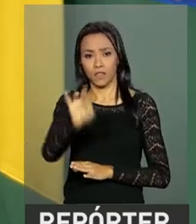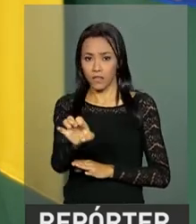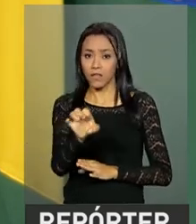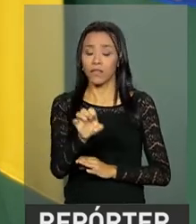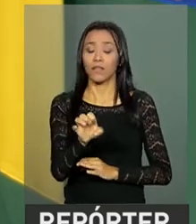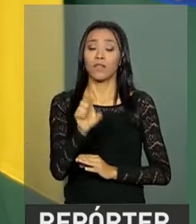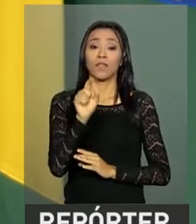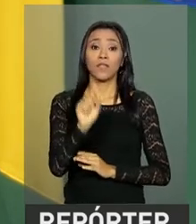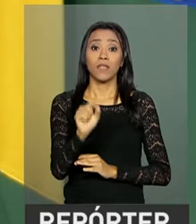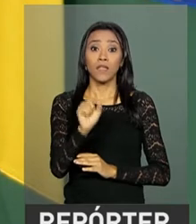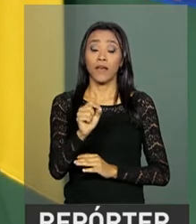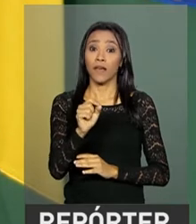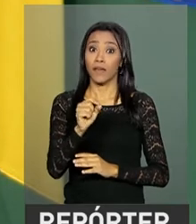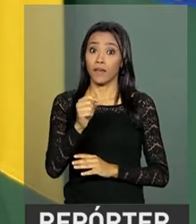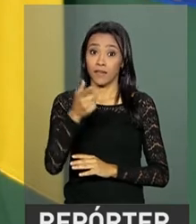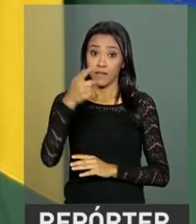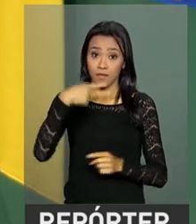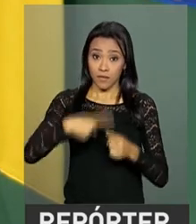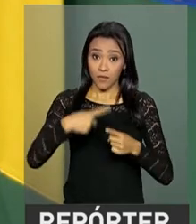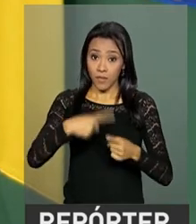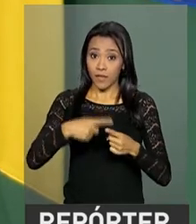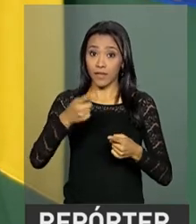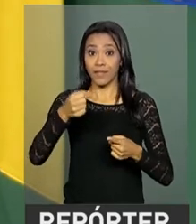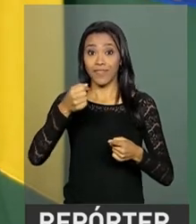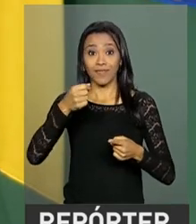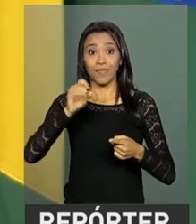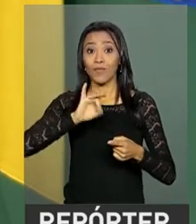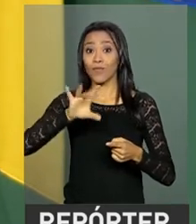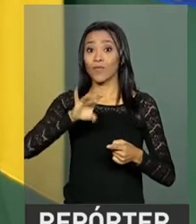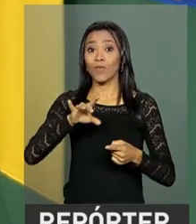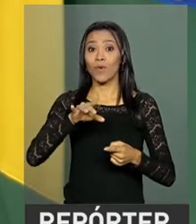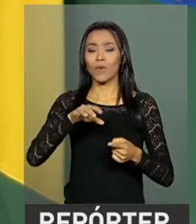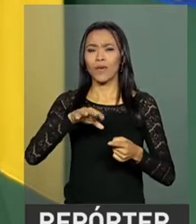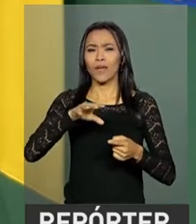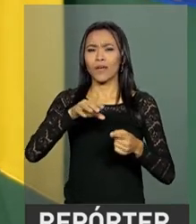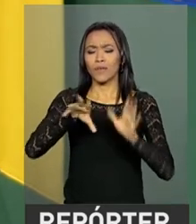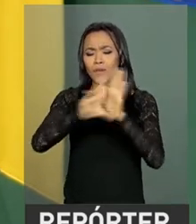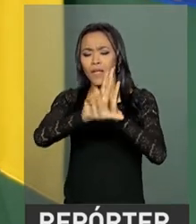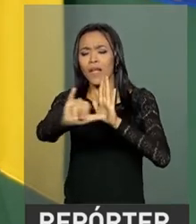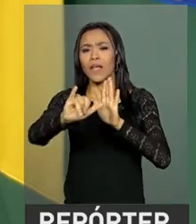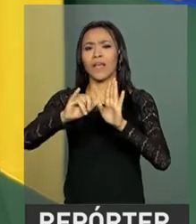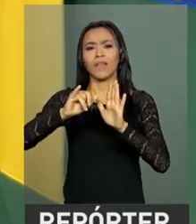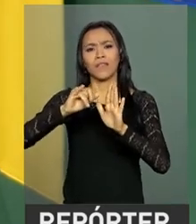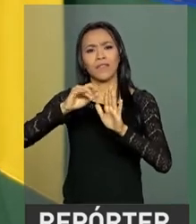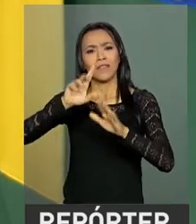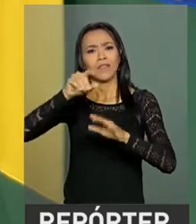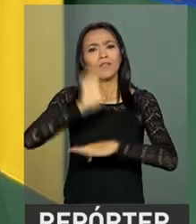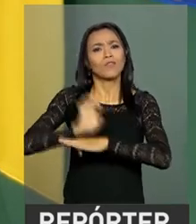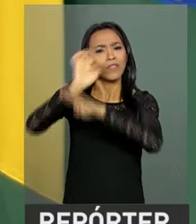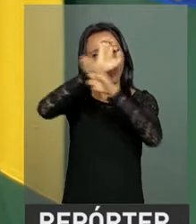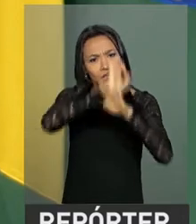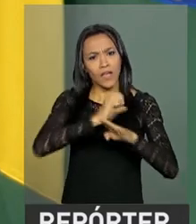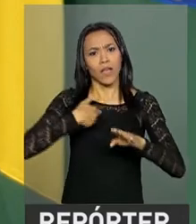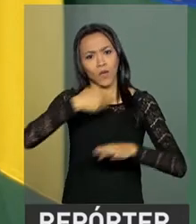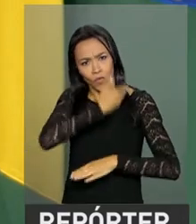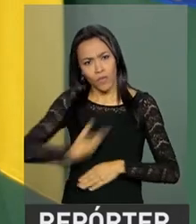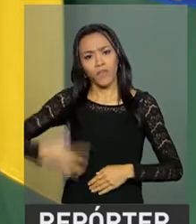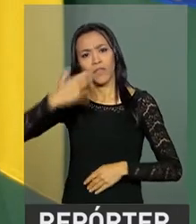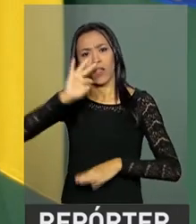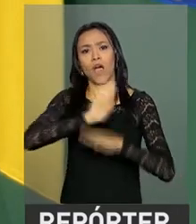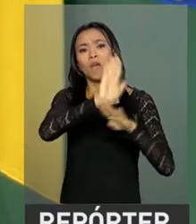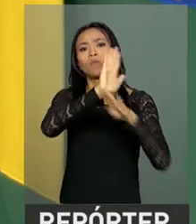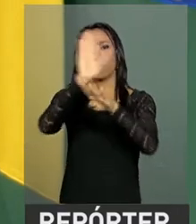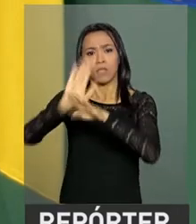as fronteiras terrestres e as fronteiras jurídicas portanto competence ice dos estados